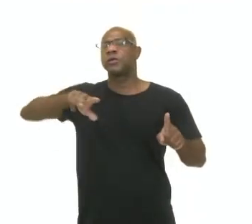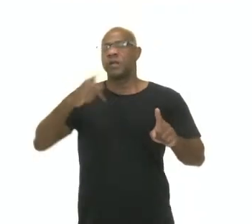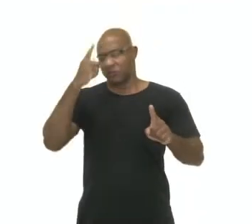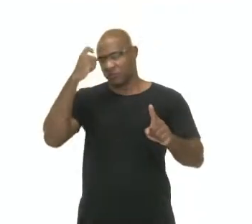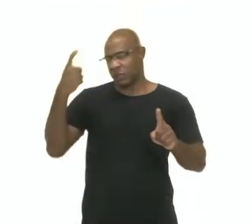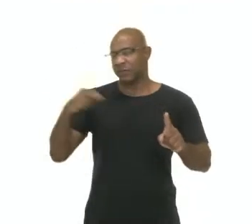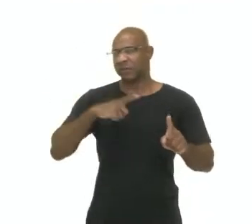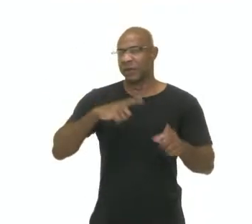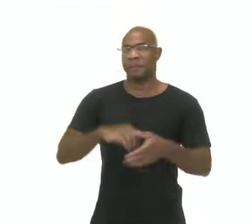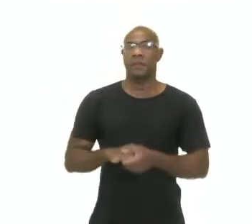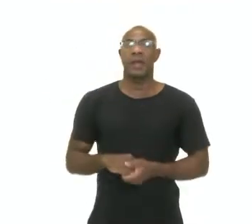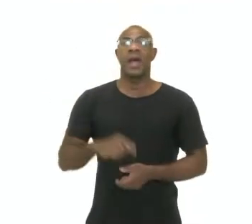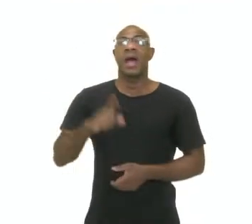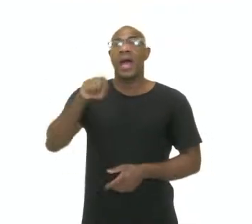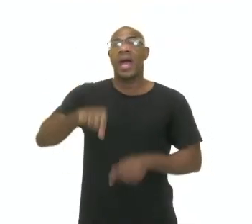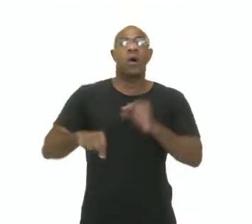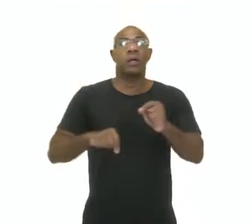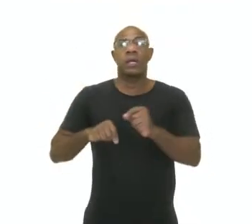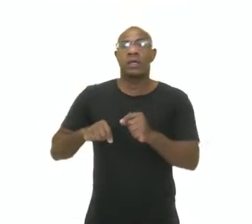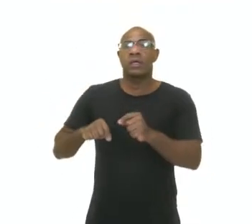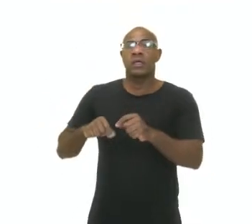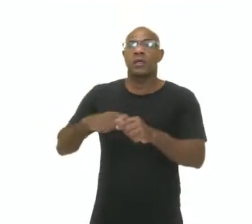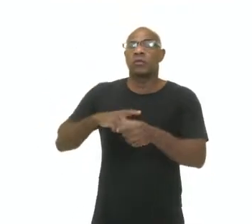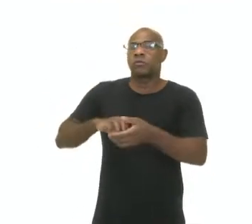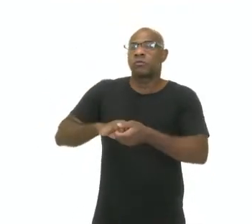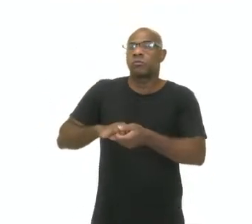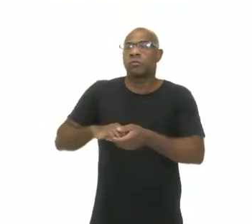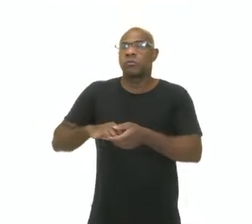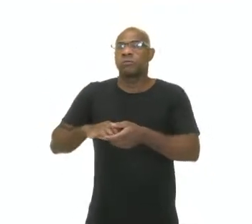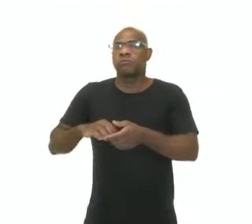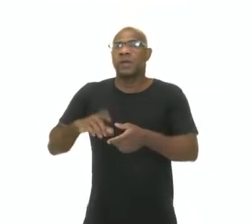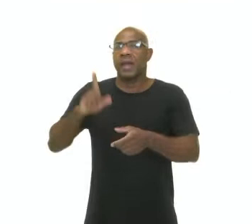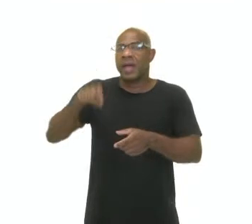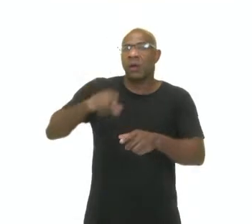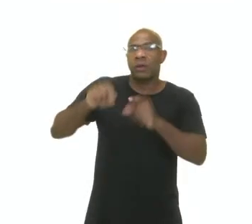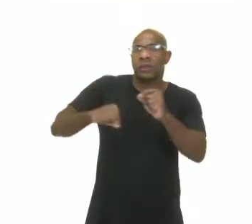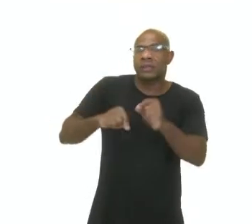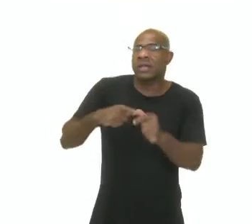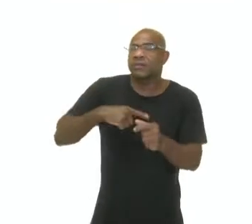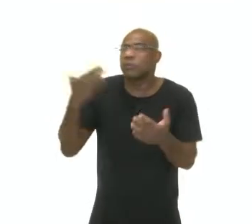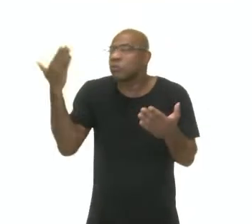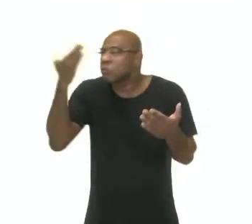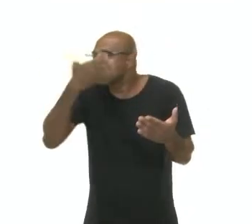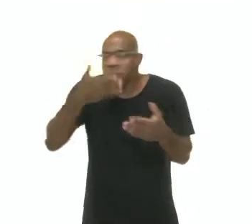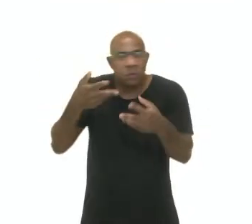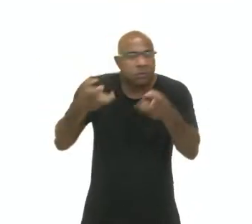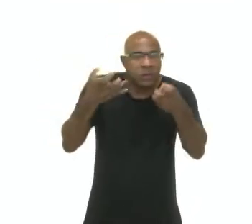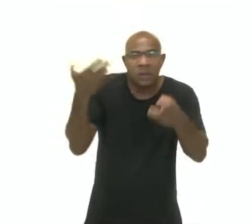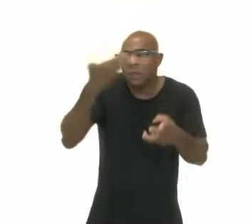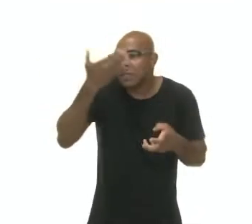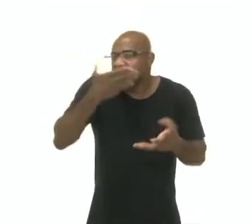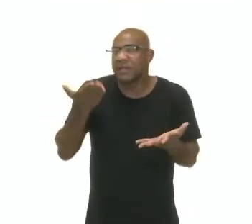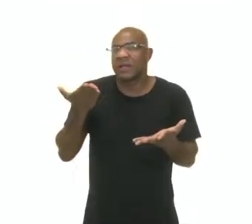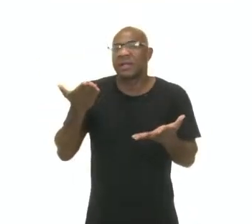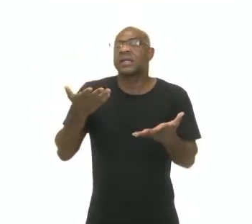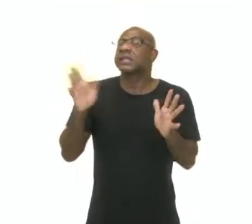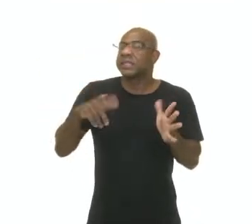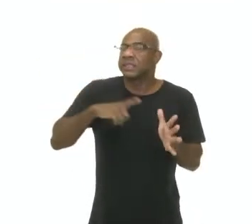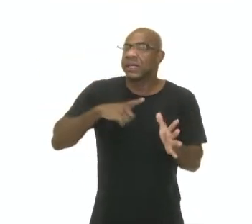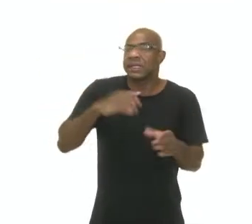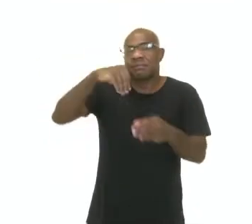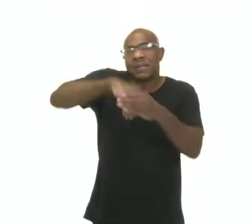consiste nos mecanismos anônimos, invisíveis, através dos quais se